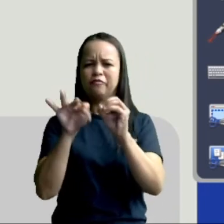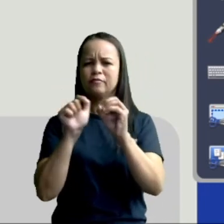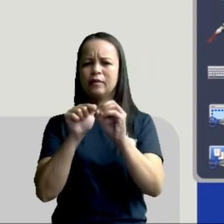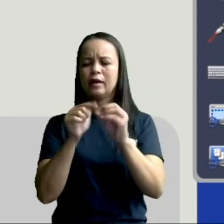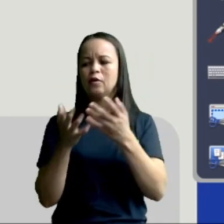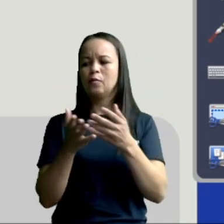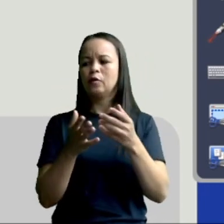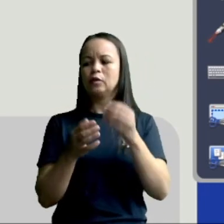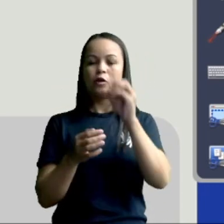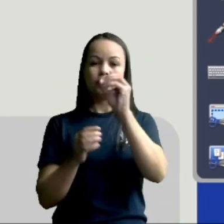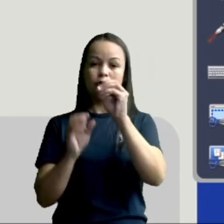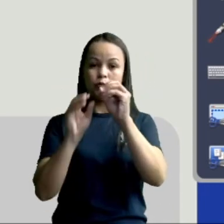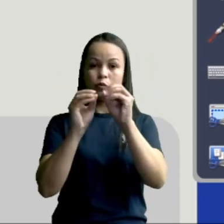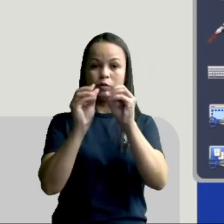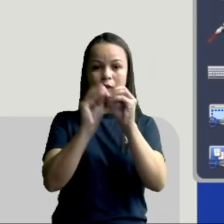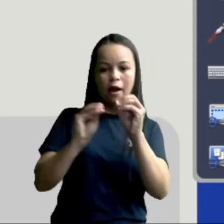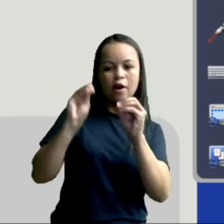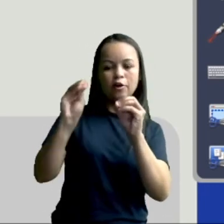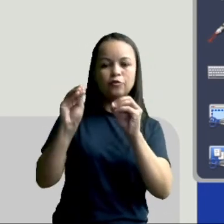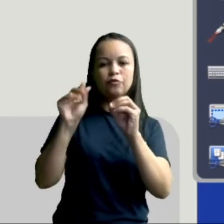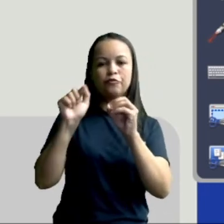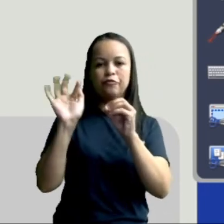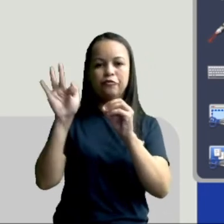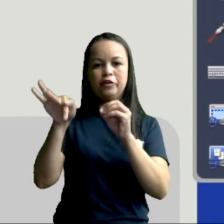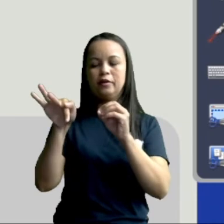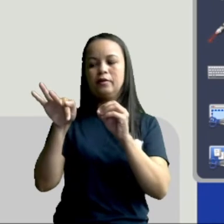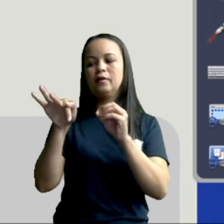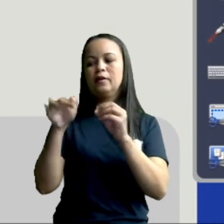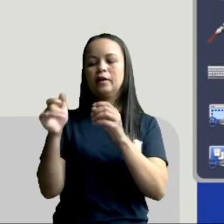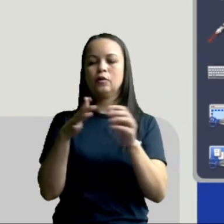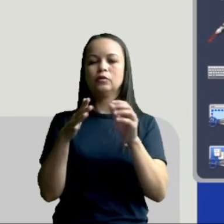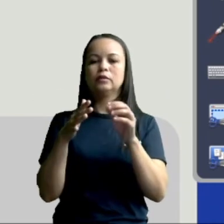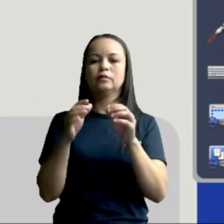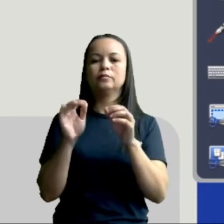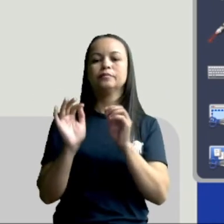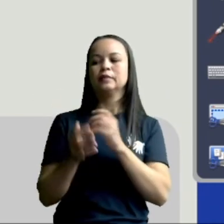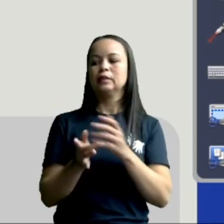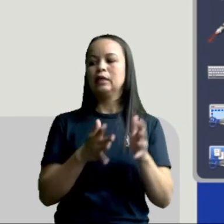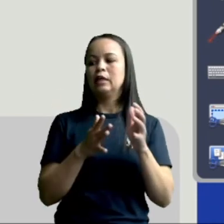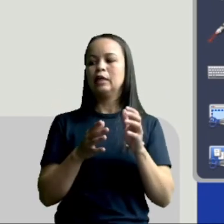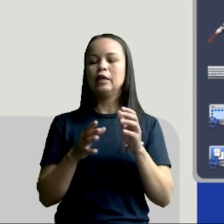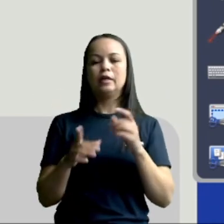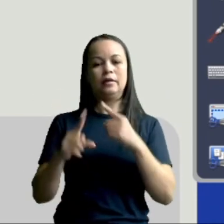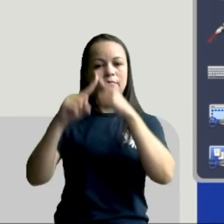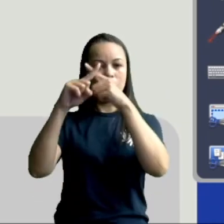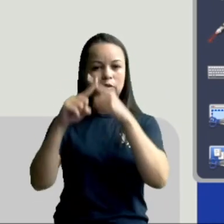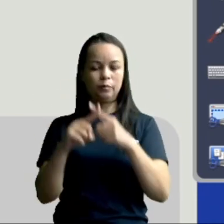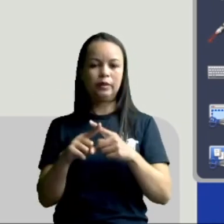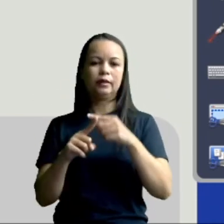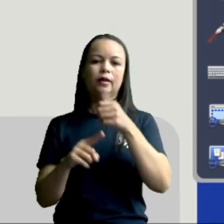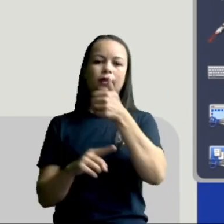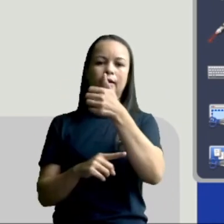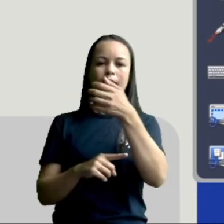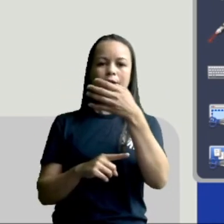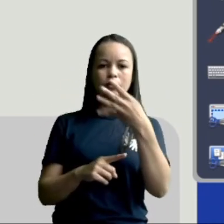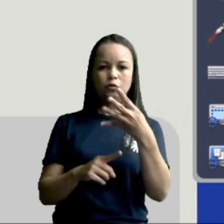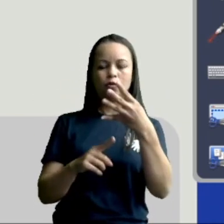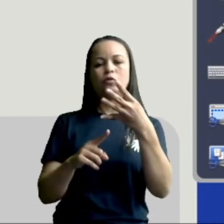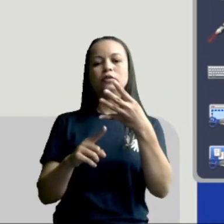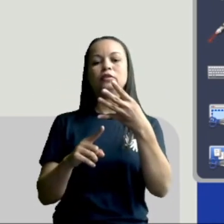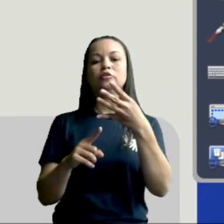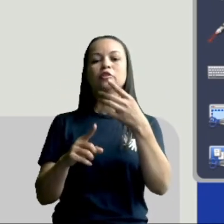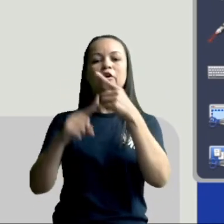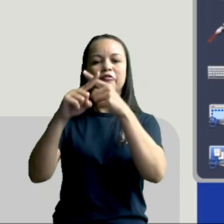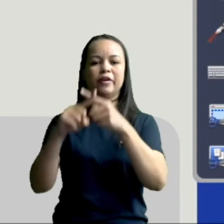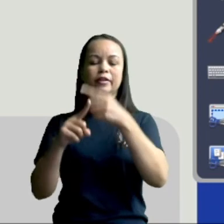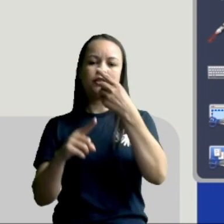Basta colocar o 0 no fim, né? Então, esse 0 do 10 vai lá para o fim e multiplica o 14 por 1. 14